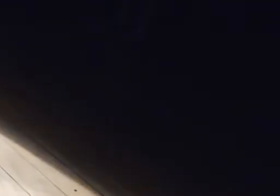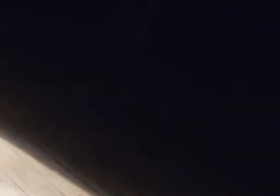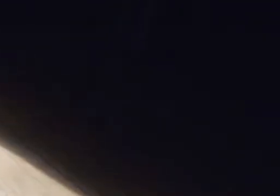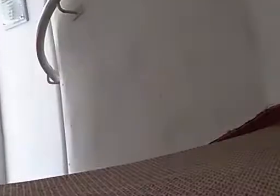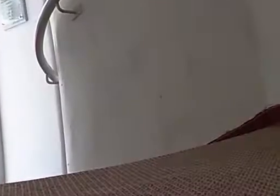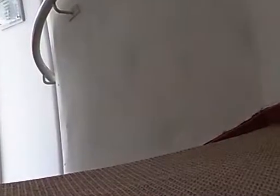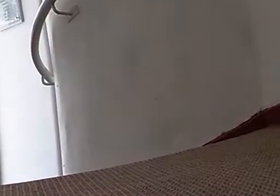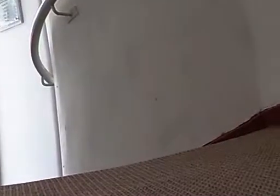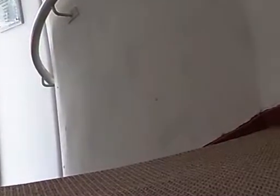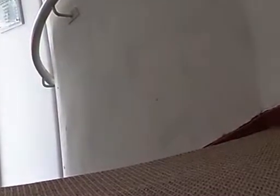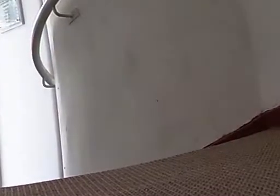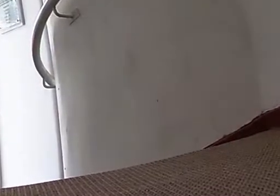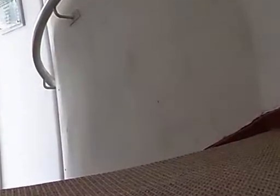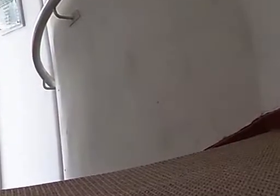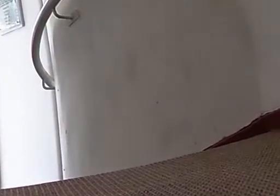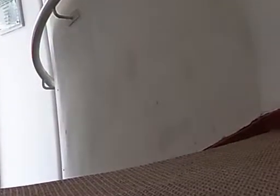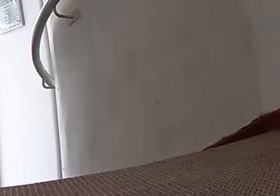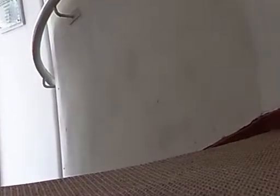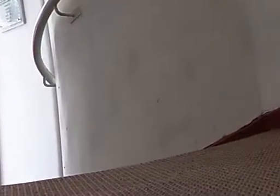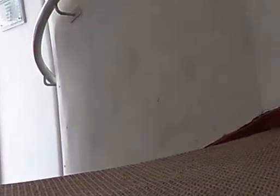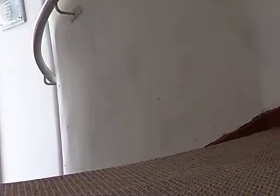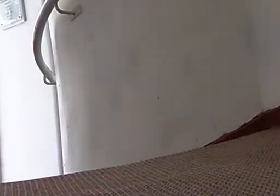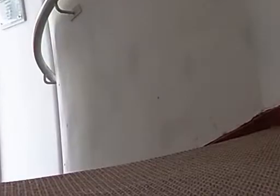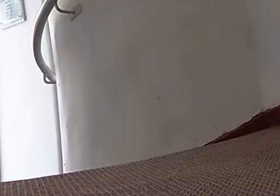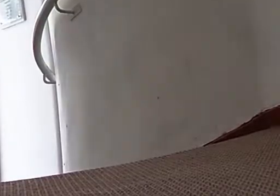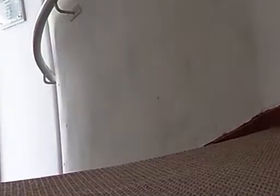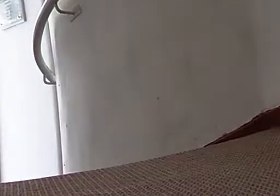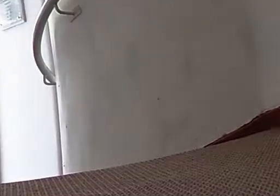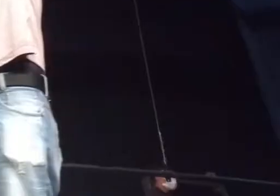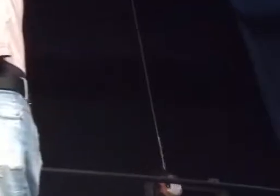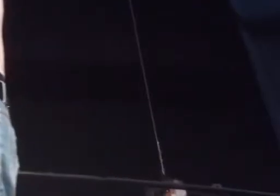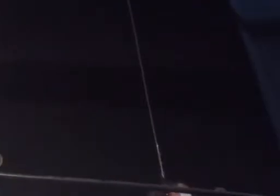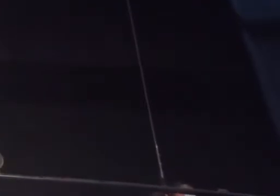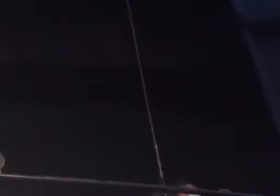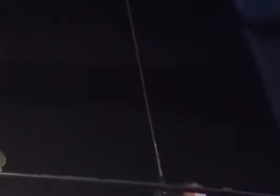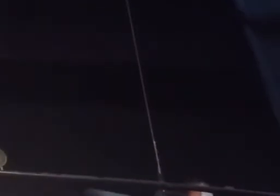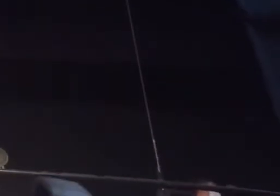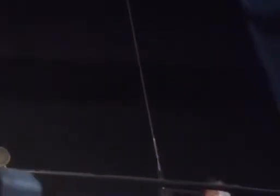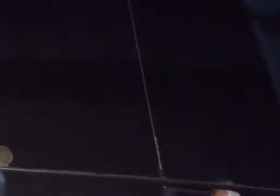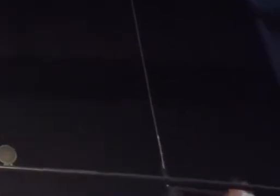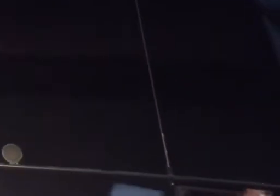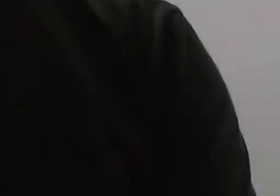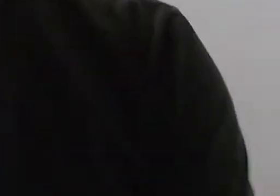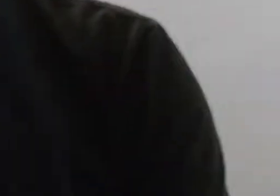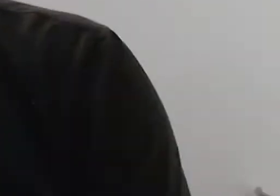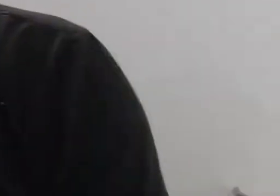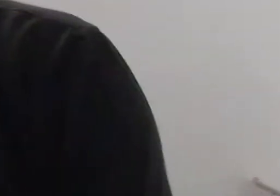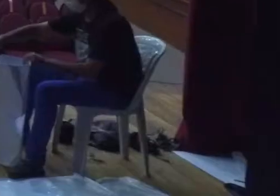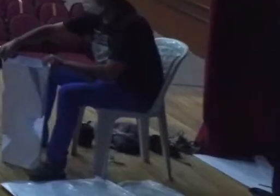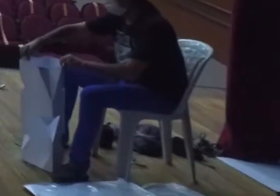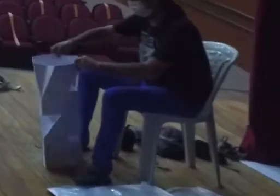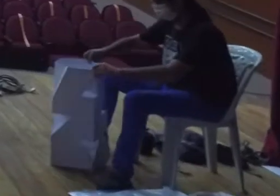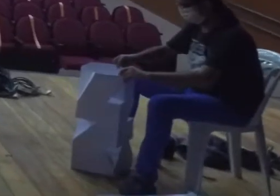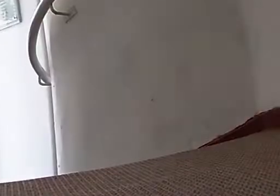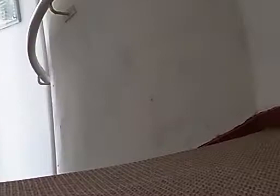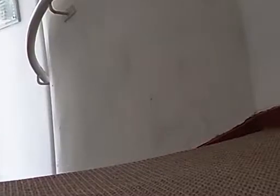Amanhã, poderemos atribuir um novo significado. Quando mudamos o filtro, mudamos o significado do acontecimento.